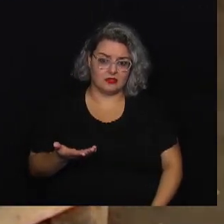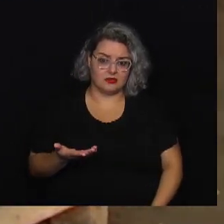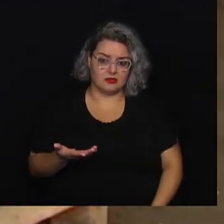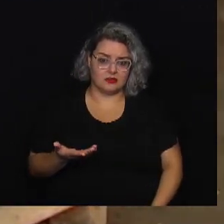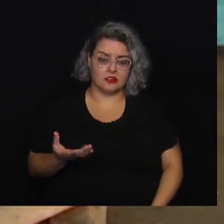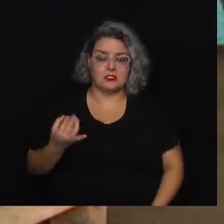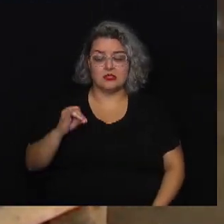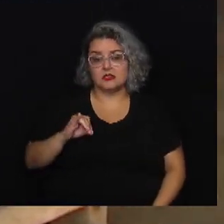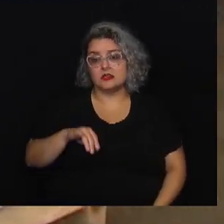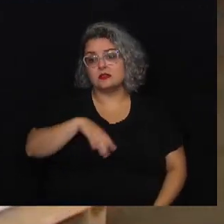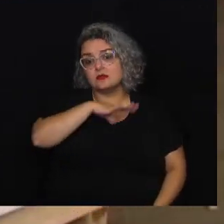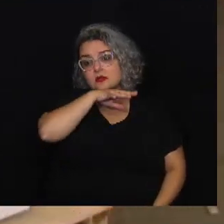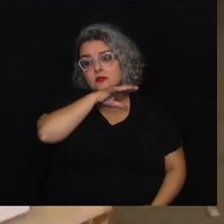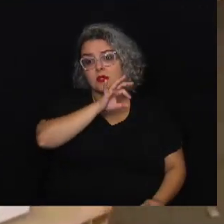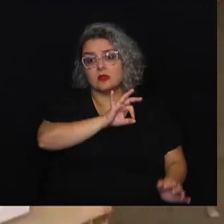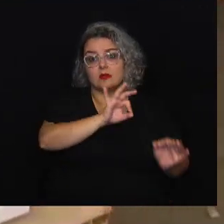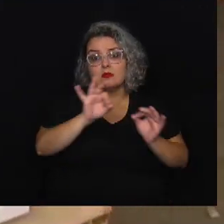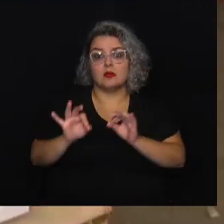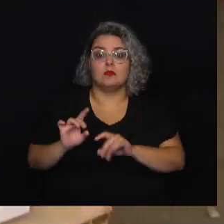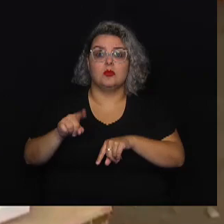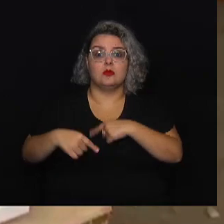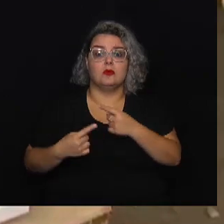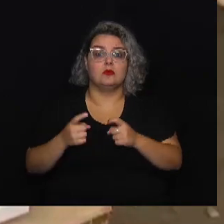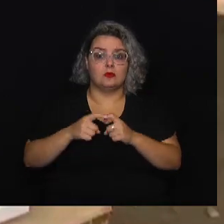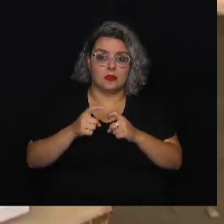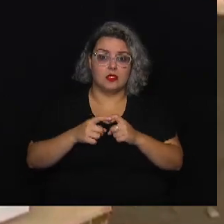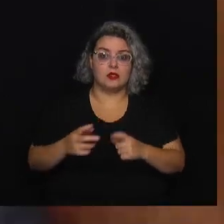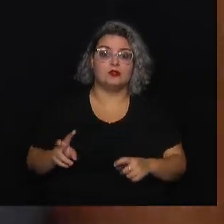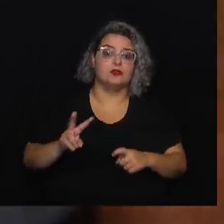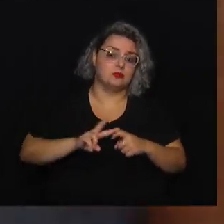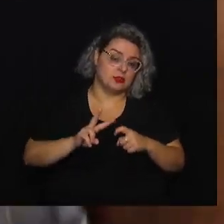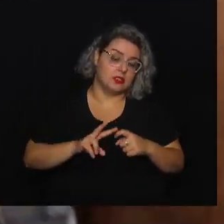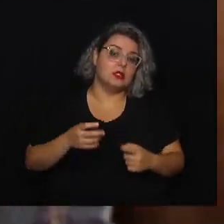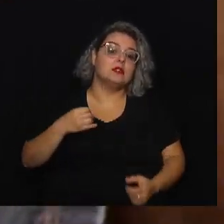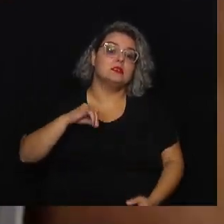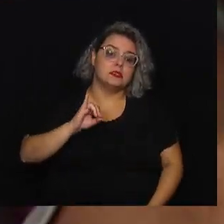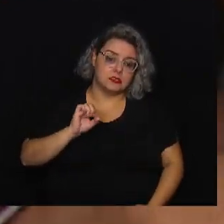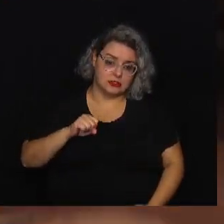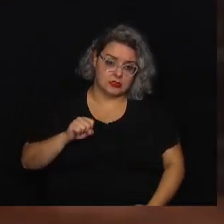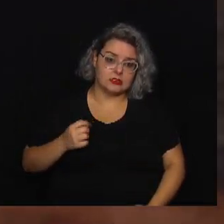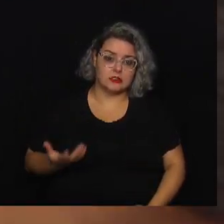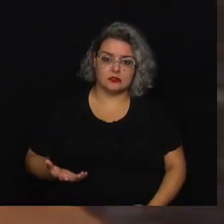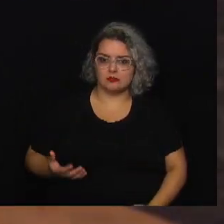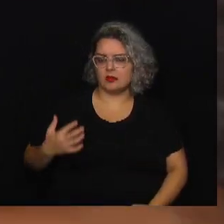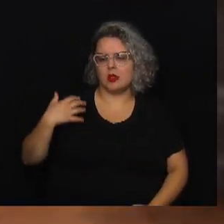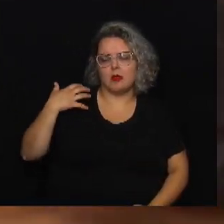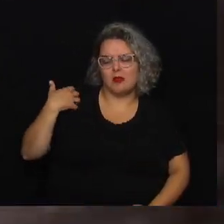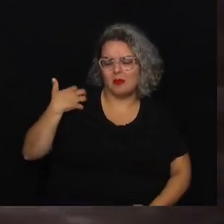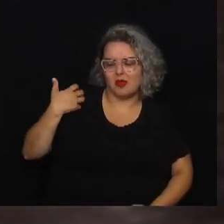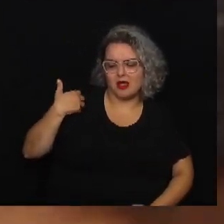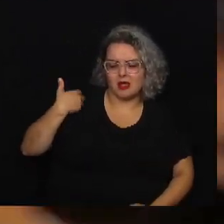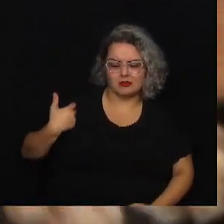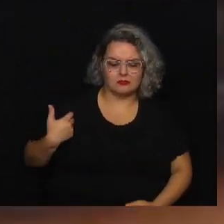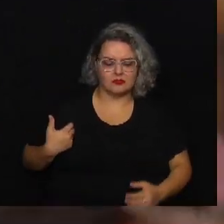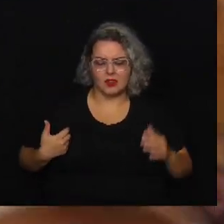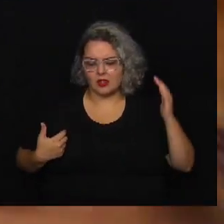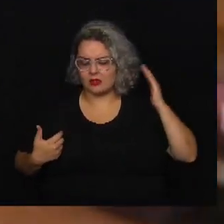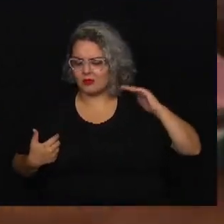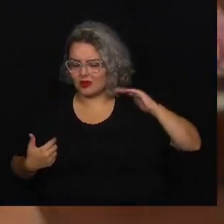o animal fosse acompanhado por um médico veterinário, né? Sim, seja desde uma coceira, que é simples, né?